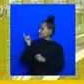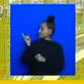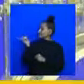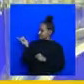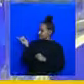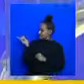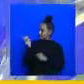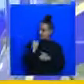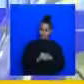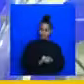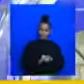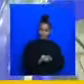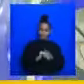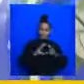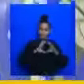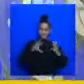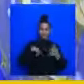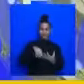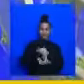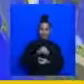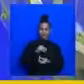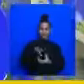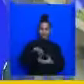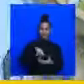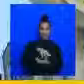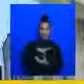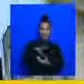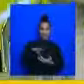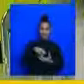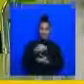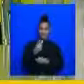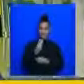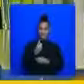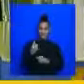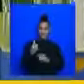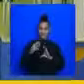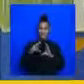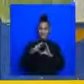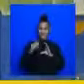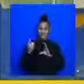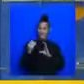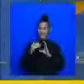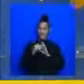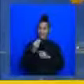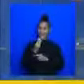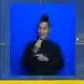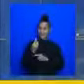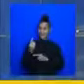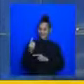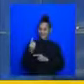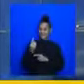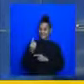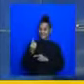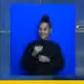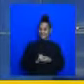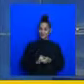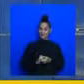Valendo! Globo carregado, embaralhando. 31 bolas numeradas de 01 a 31.